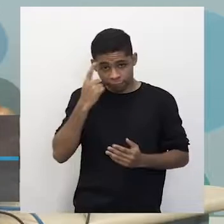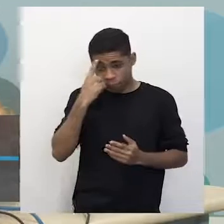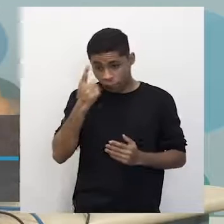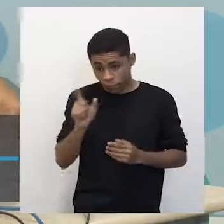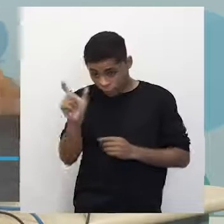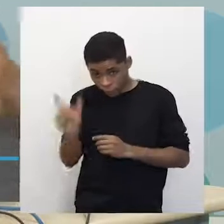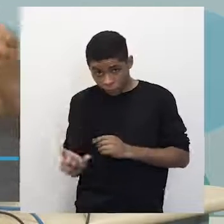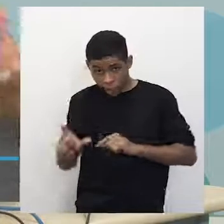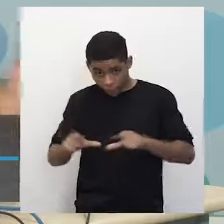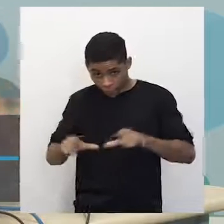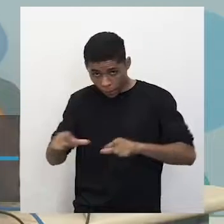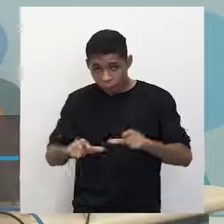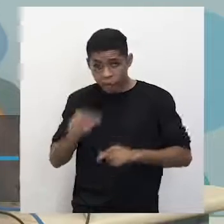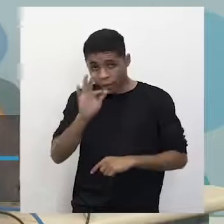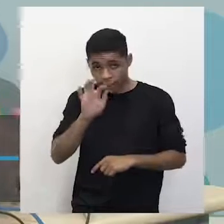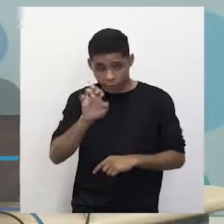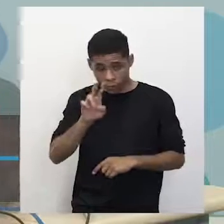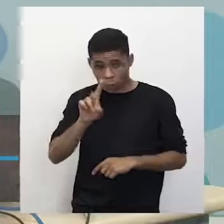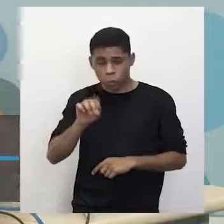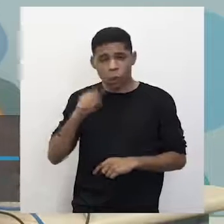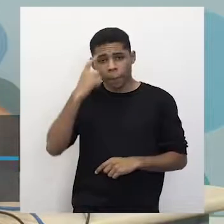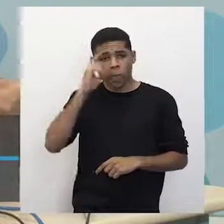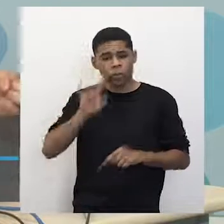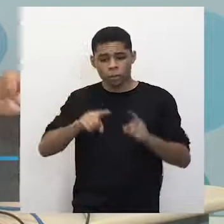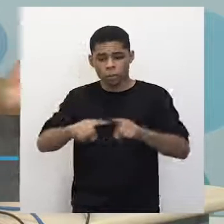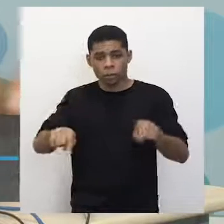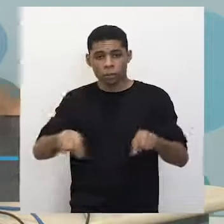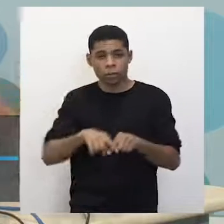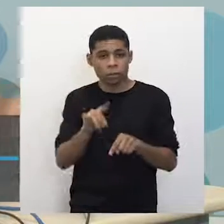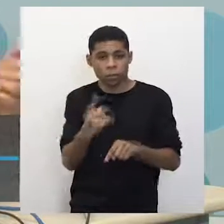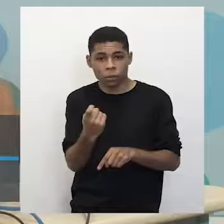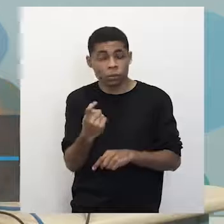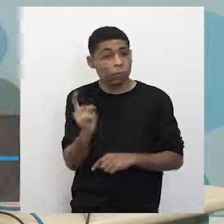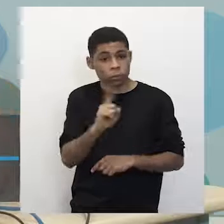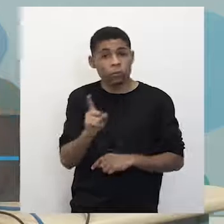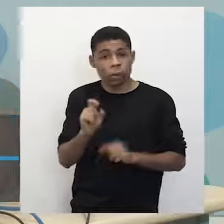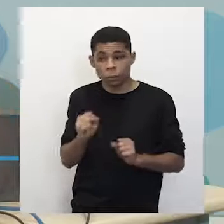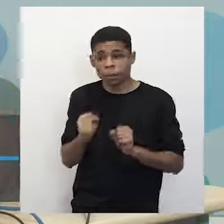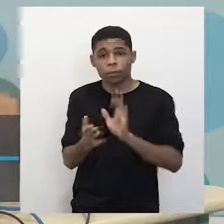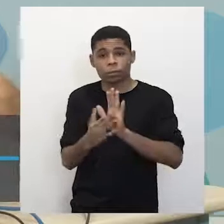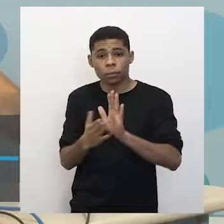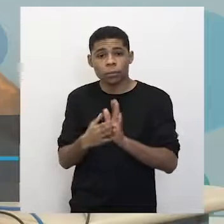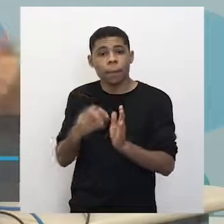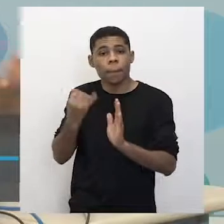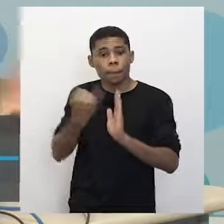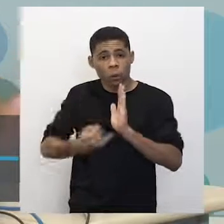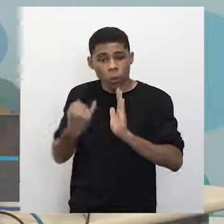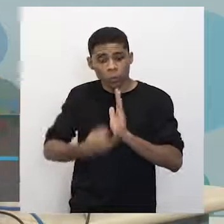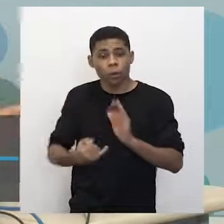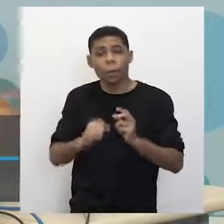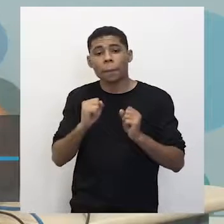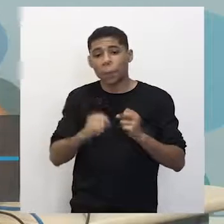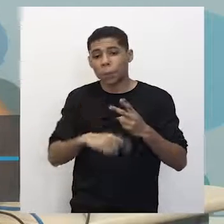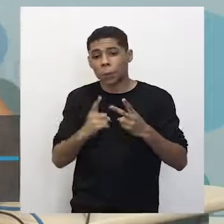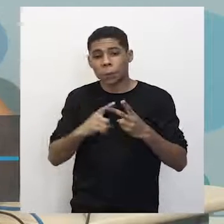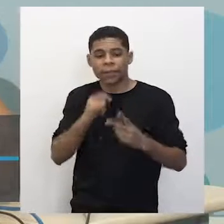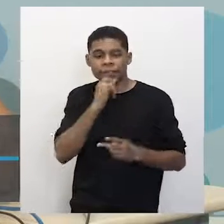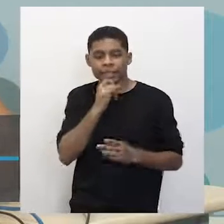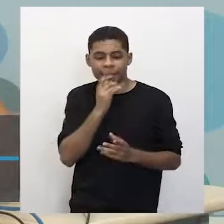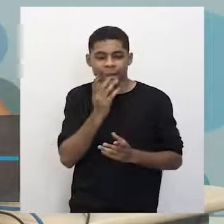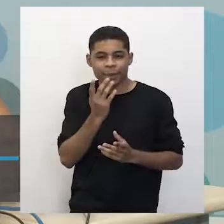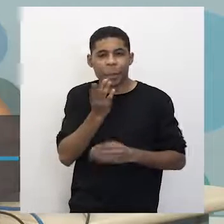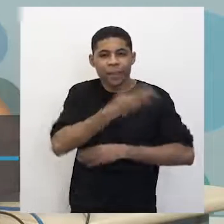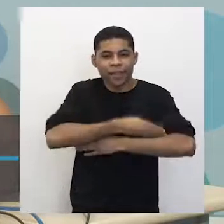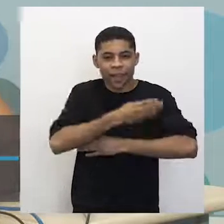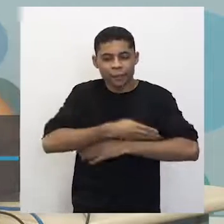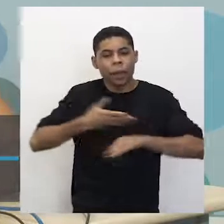parte de terras, era um pedacinho de terra, não. Poderia ser o direito de cobrar imposto em algum lugar, né? Um pedágio, vamos dizer assim,